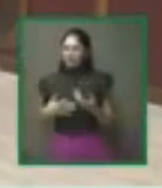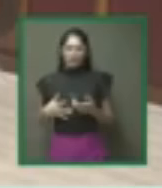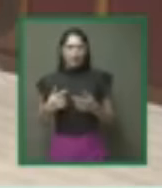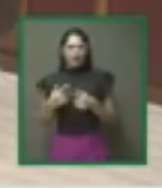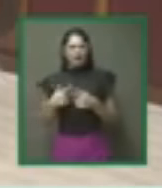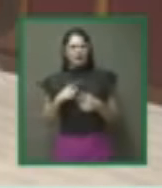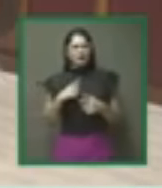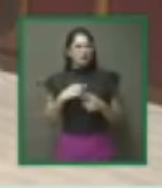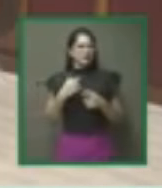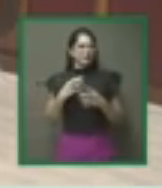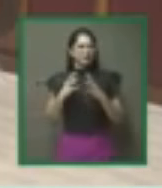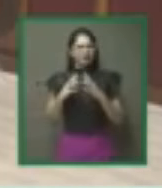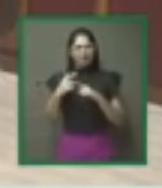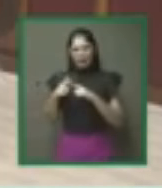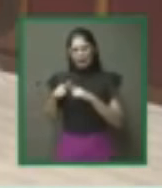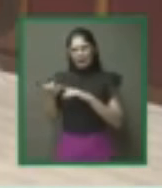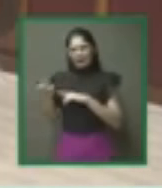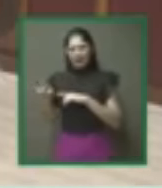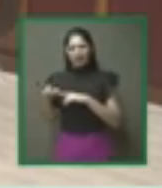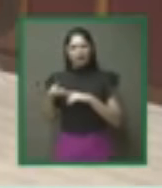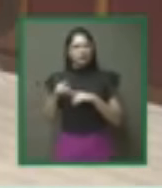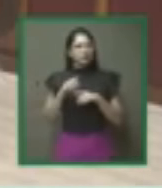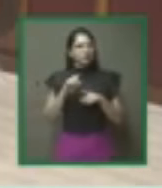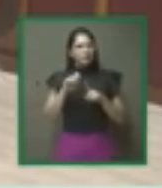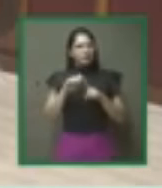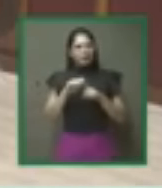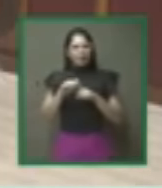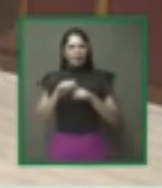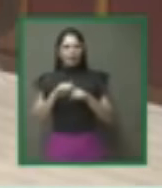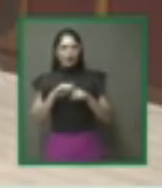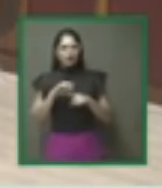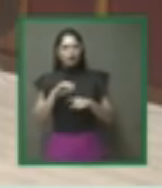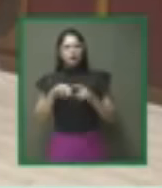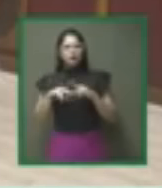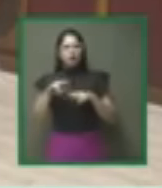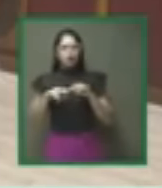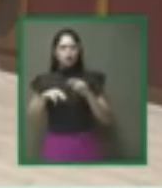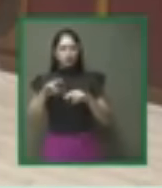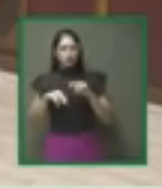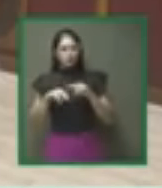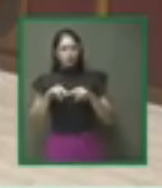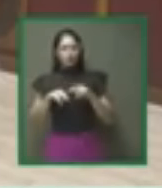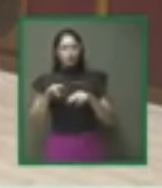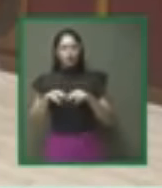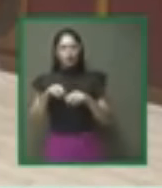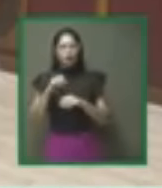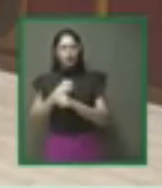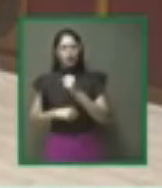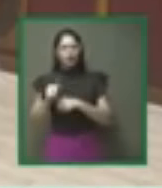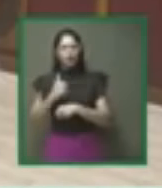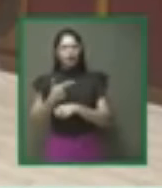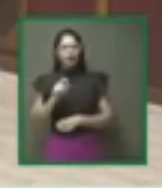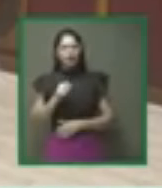com o Junho Luan, de 2017. De 2017. Tá. Por conta que nenhum dos dois estava trabalhando,